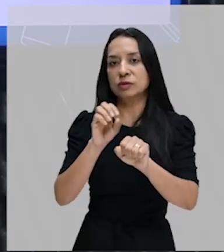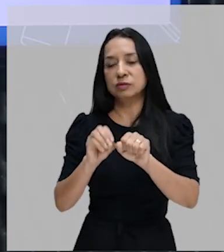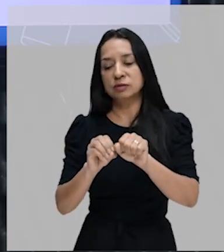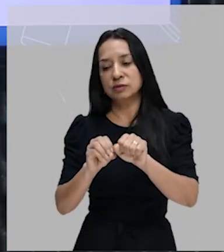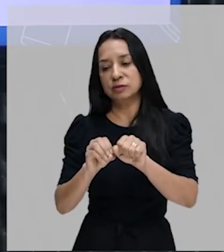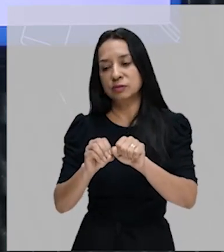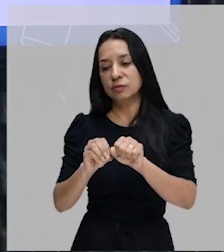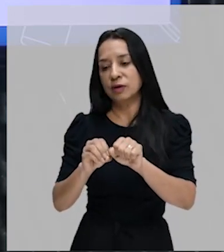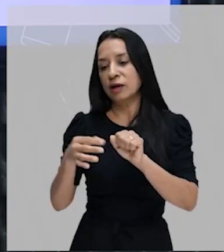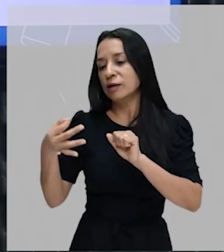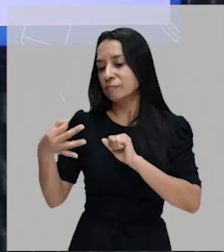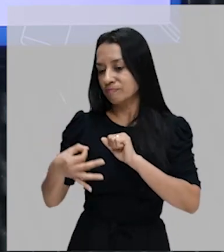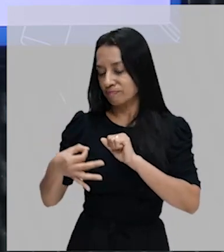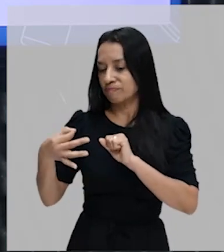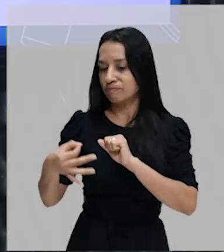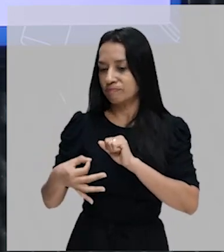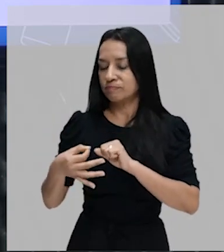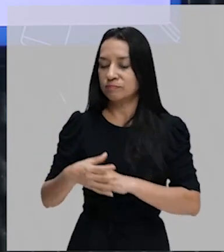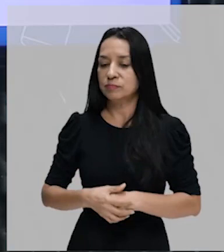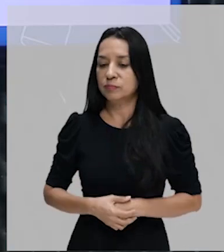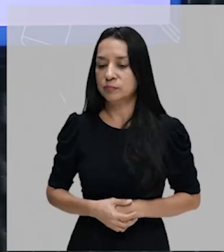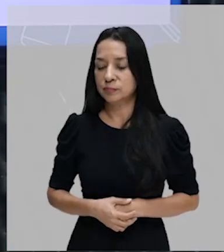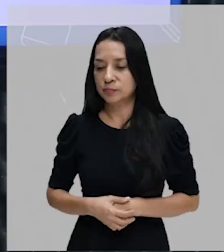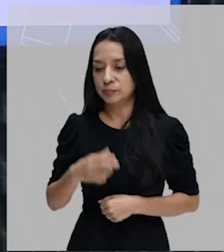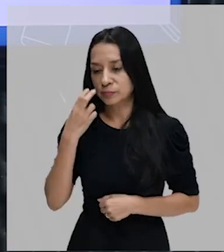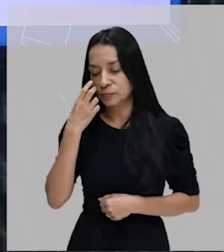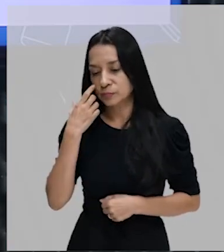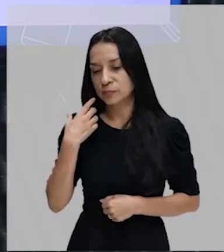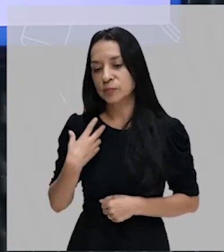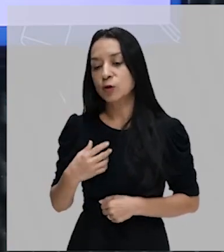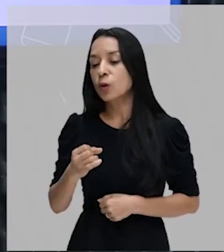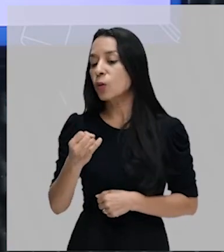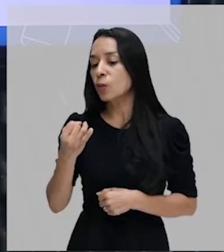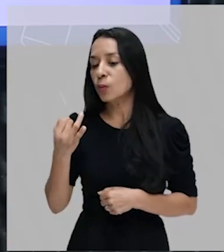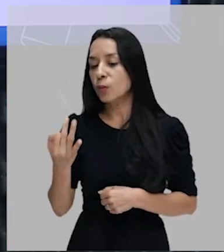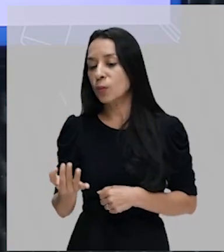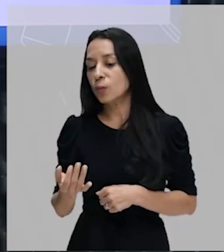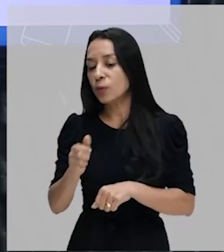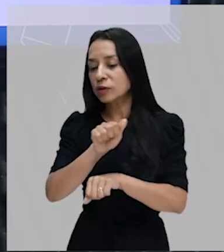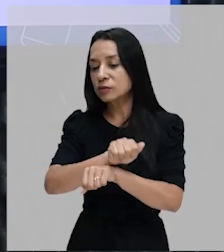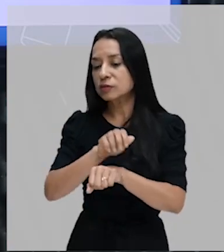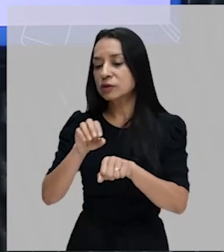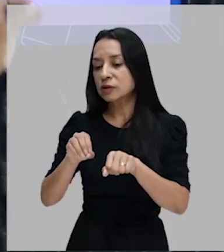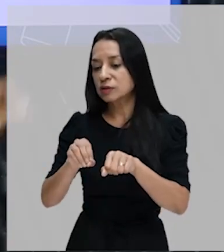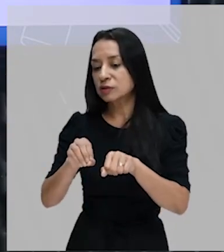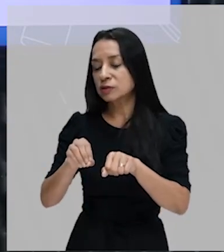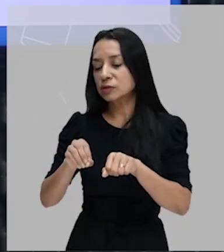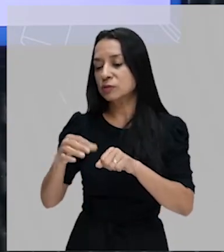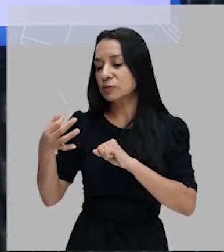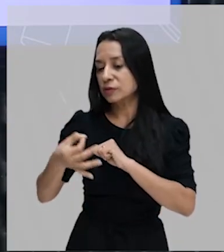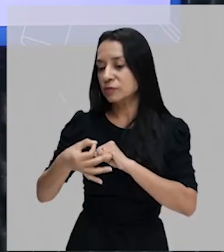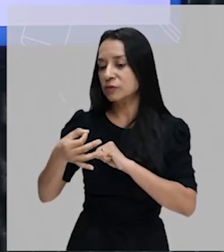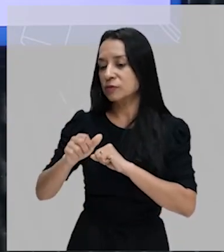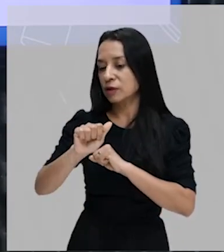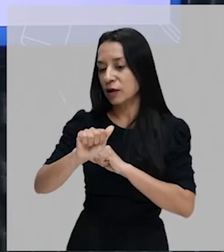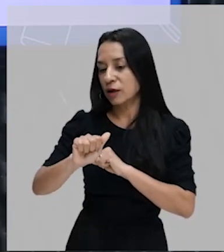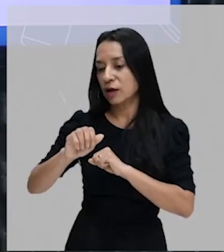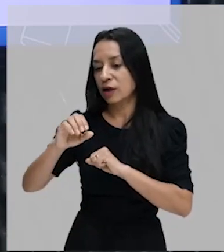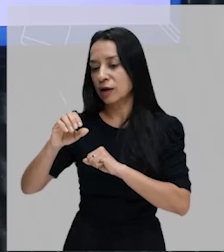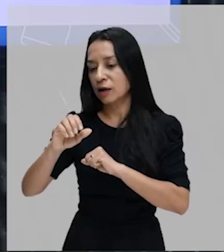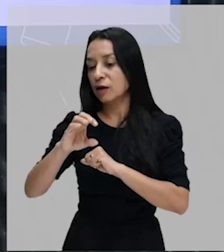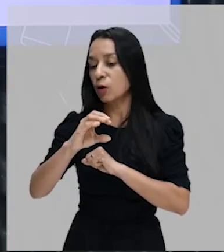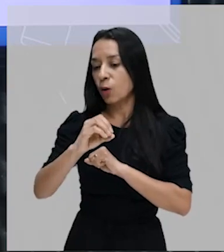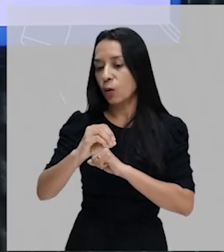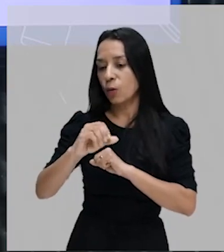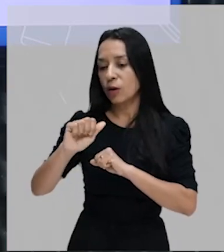vem acompanhado de artigos definidos, tá, gente? Então, quais são os artigos definidos? O, a, os, as. E os